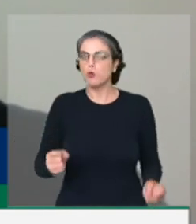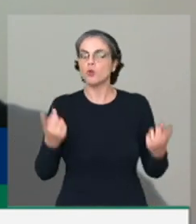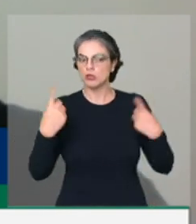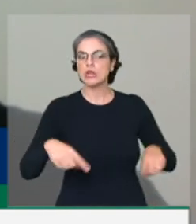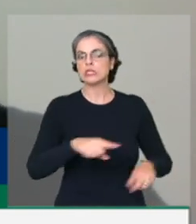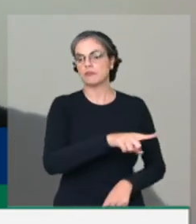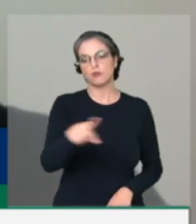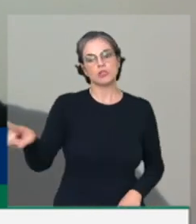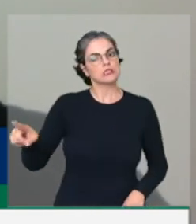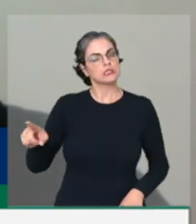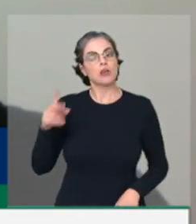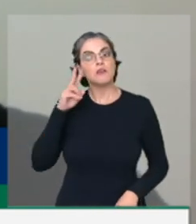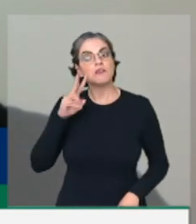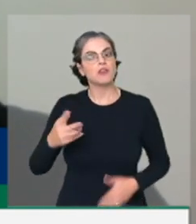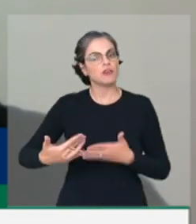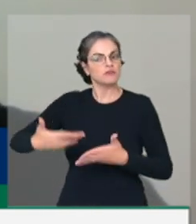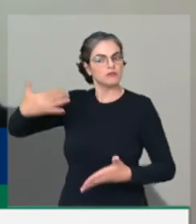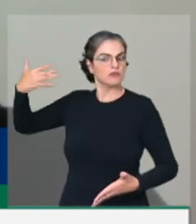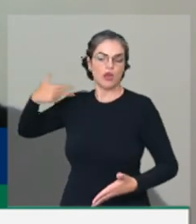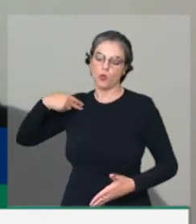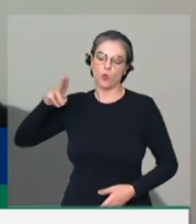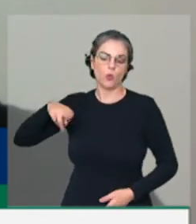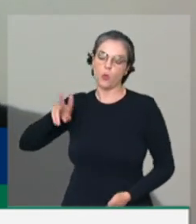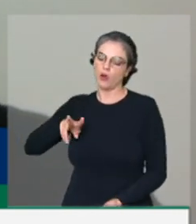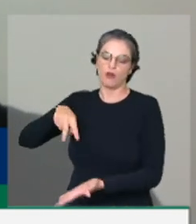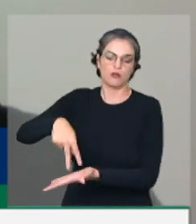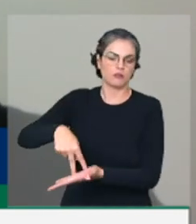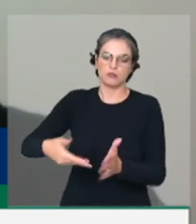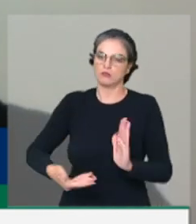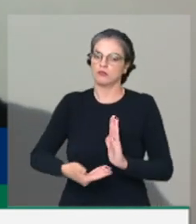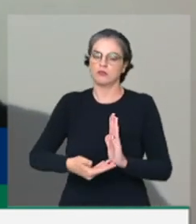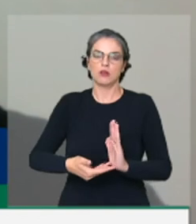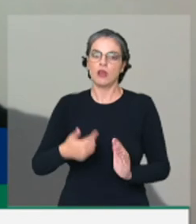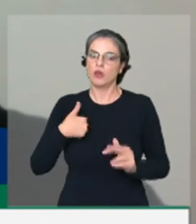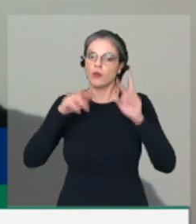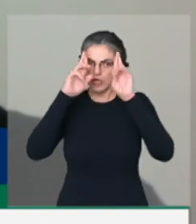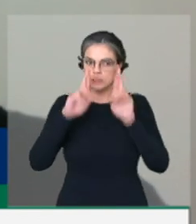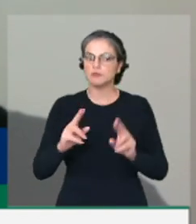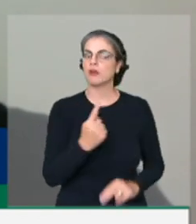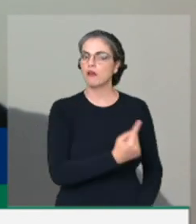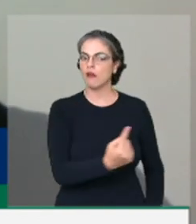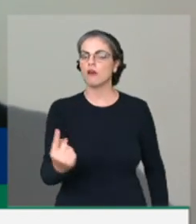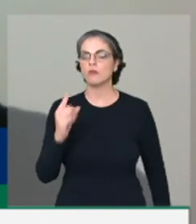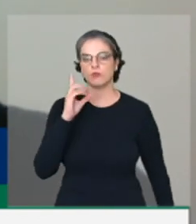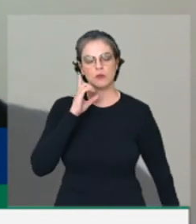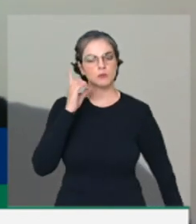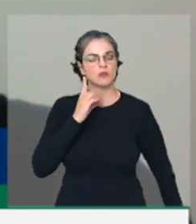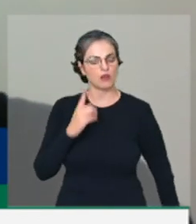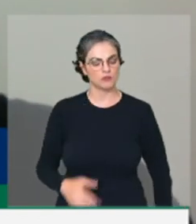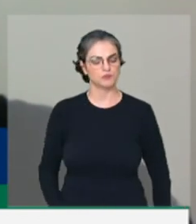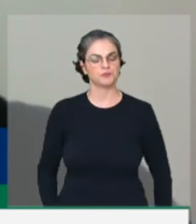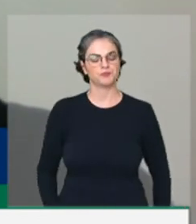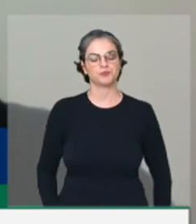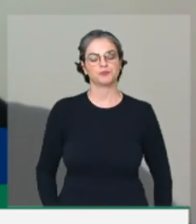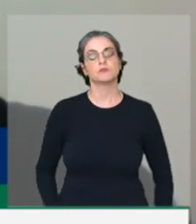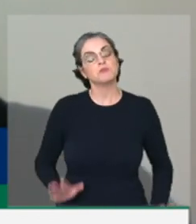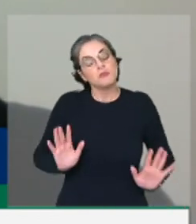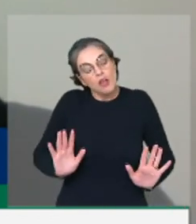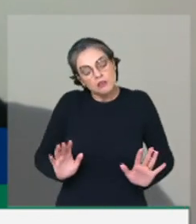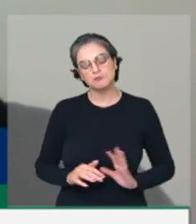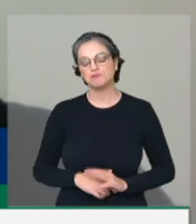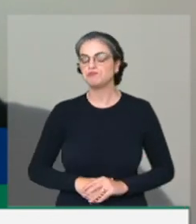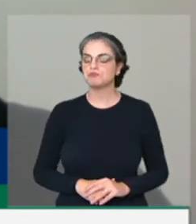que falei isso. Jamais o faria. Tive respeito por cada deputado e cada deputada. Outro sim